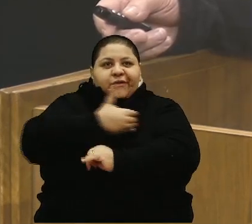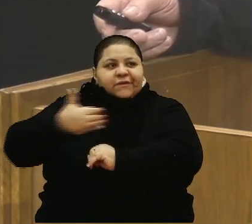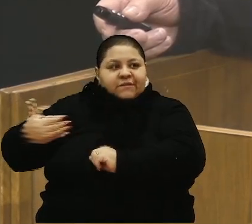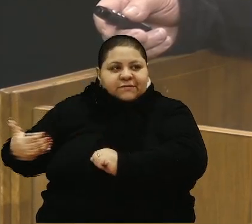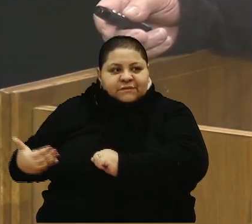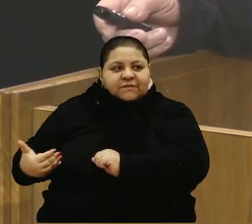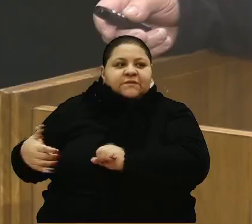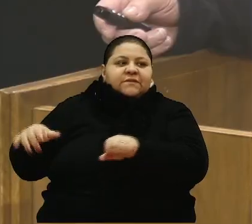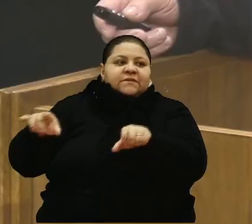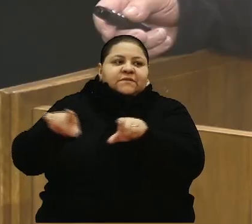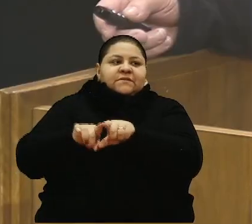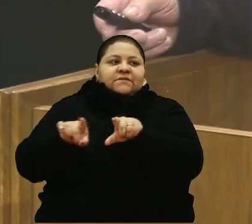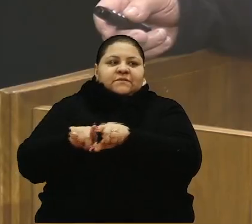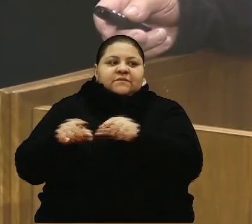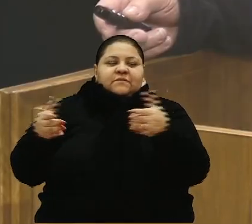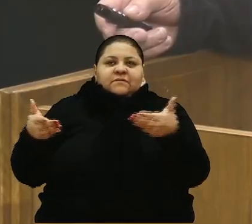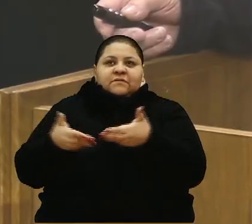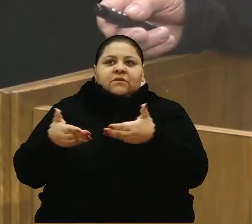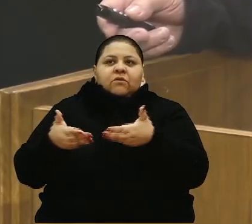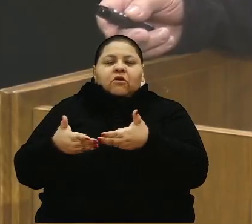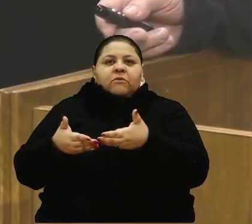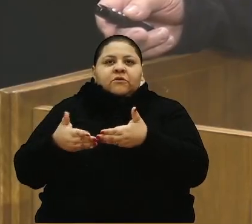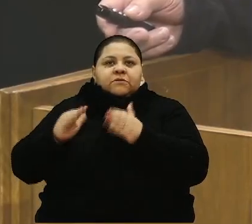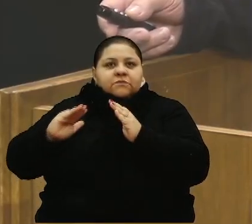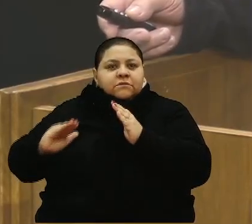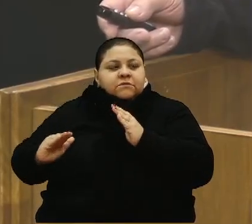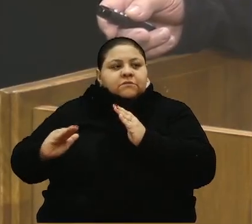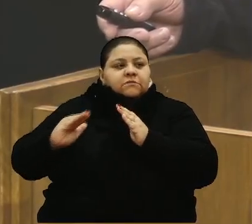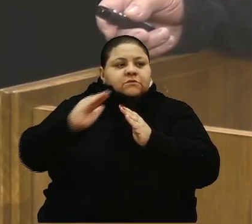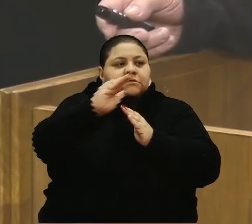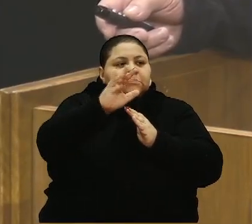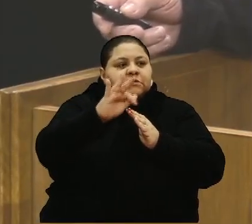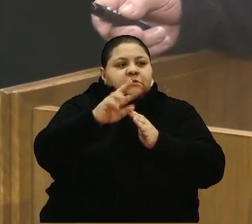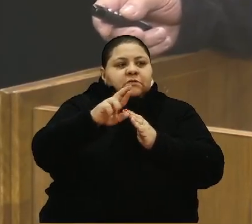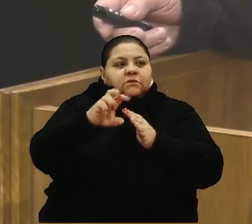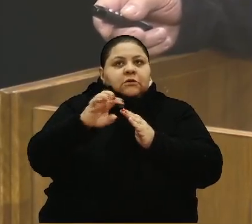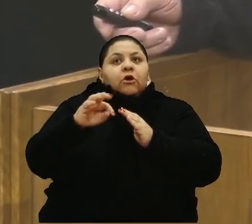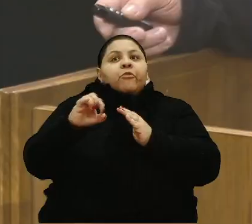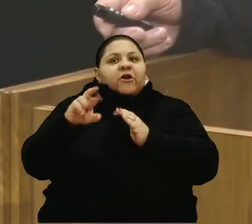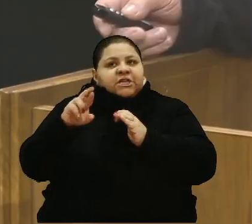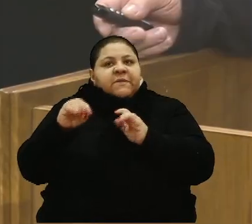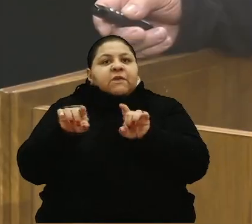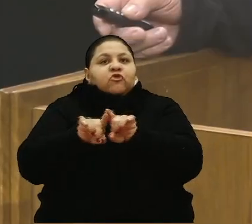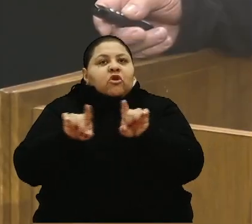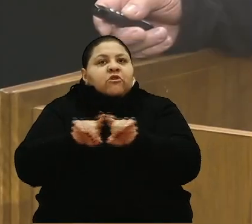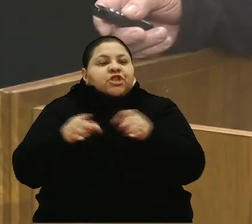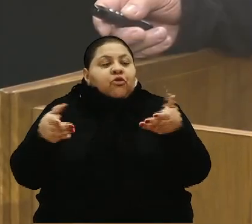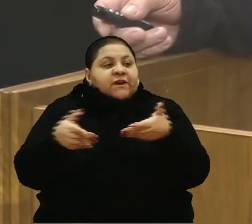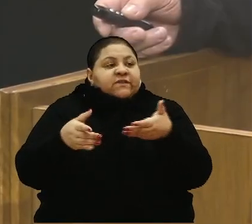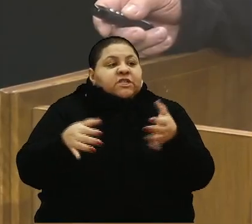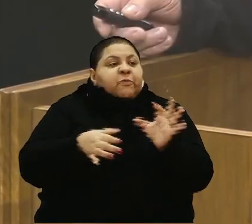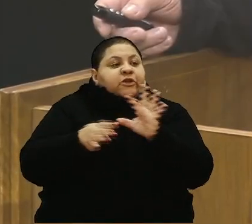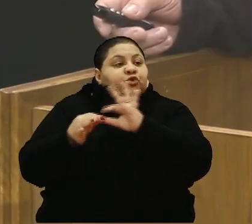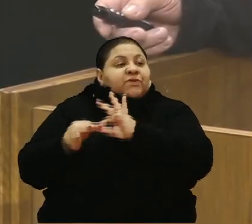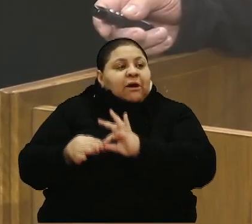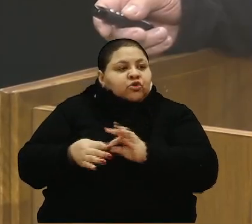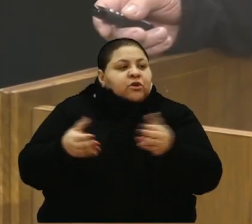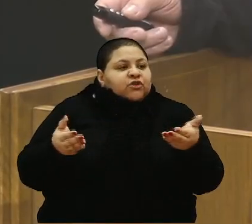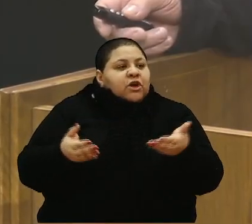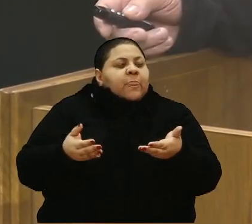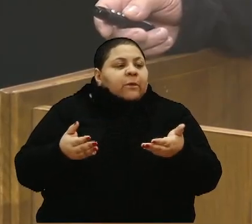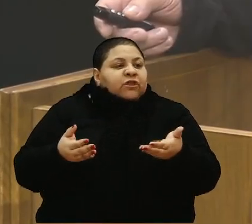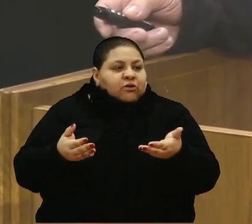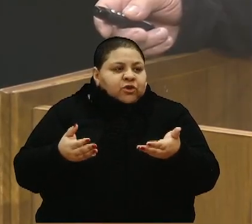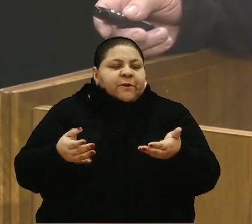ia diminuindo, foram aumentando os freteiros, né? No ano passado, se eu não me engano, a Visat já fez uma parceria com a